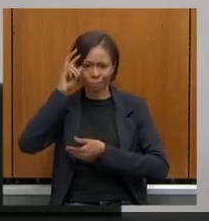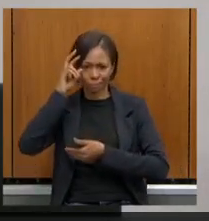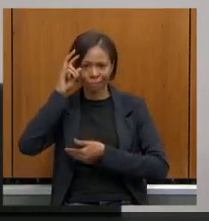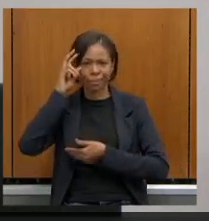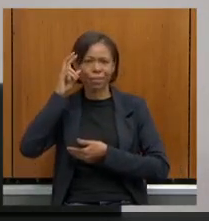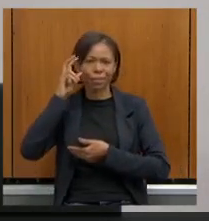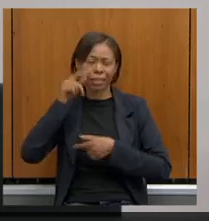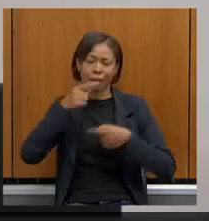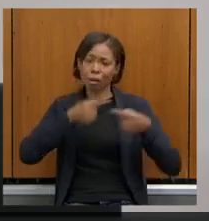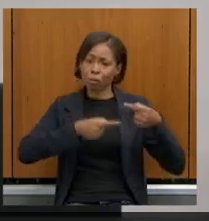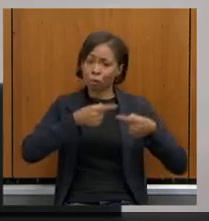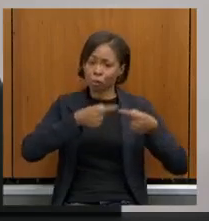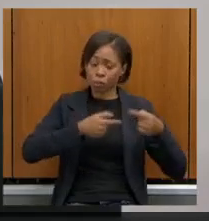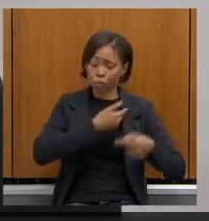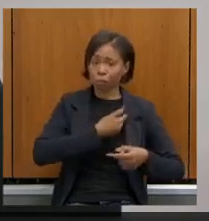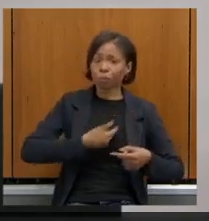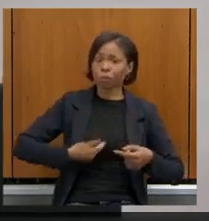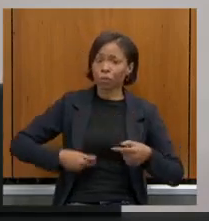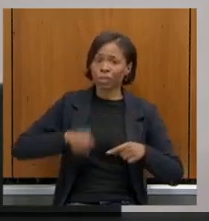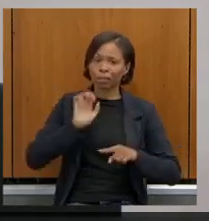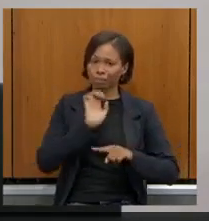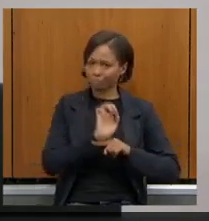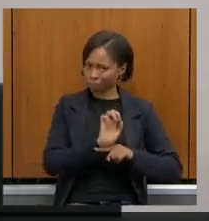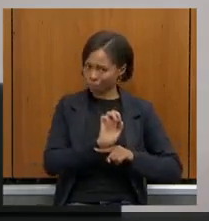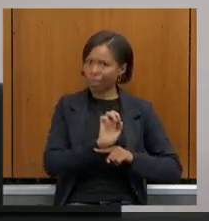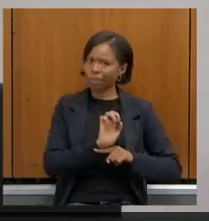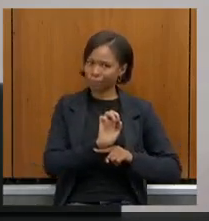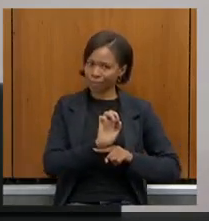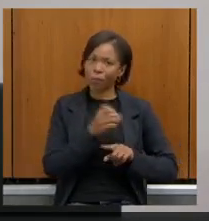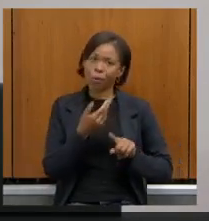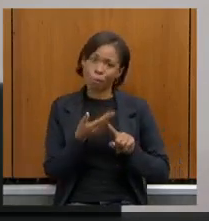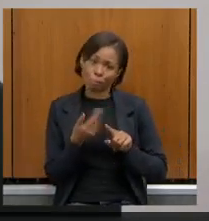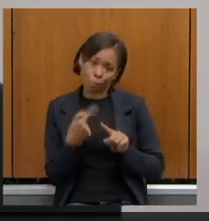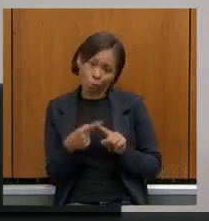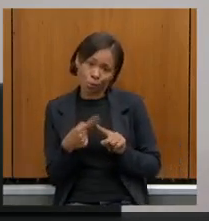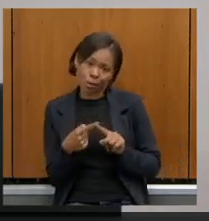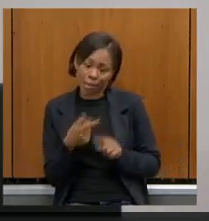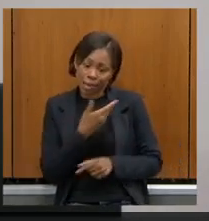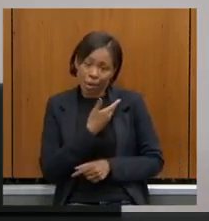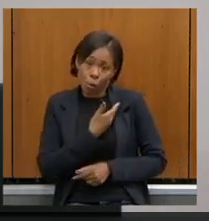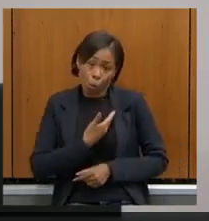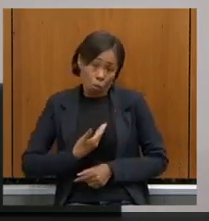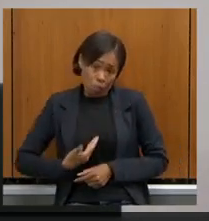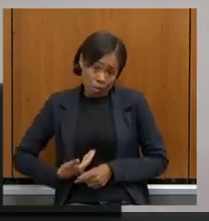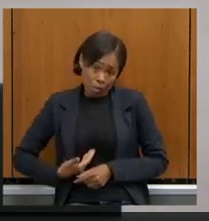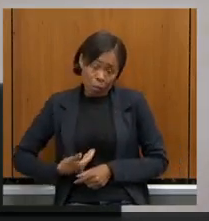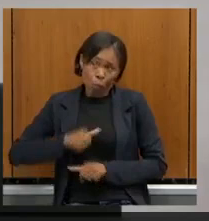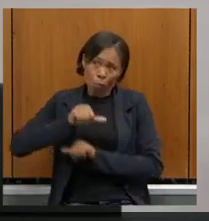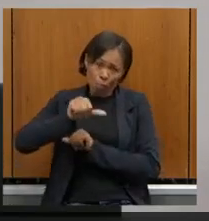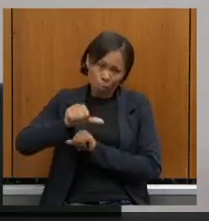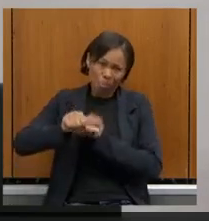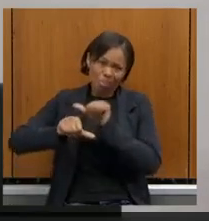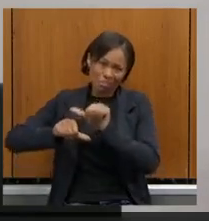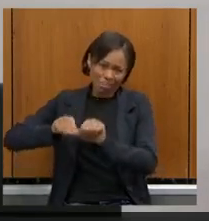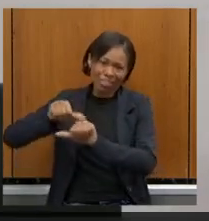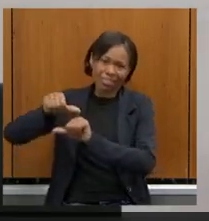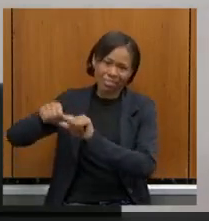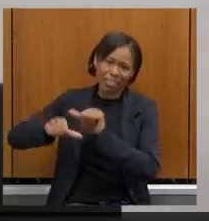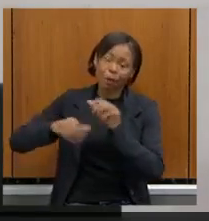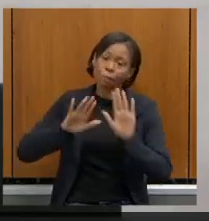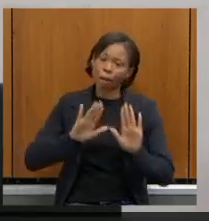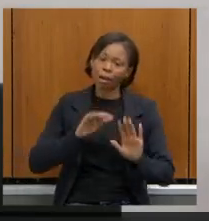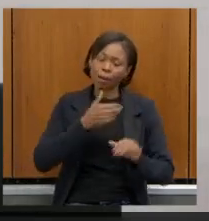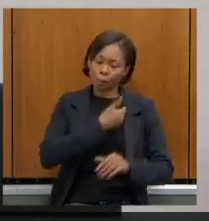políticas públicas de Estado porque a gente sabe que governo passa e é importante que nós tenhamos políticas